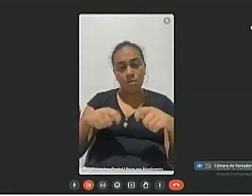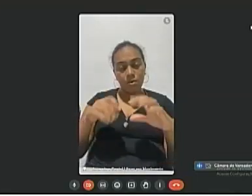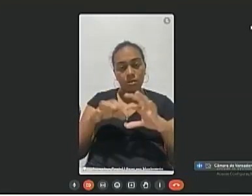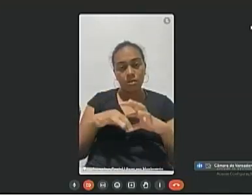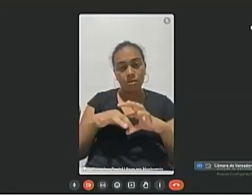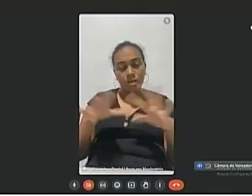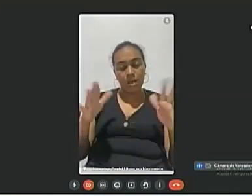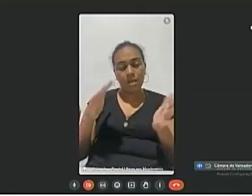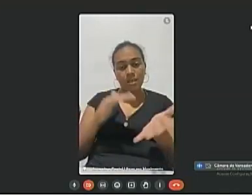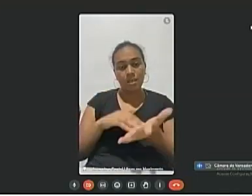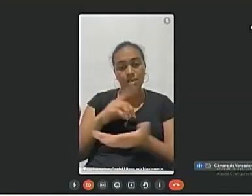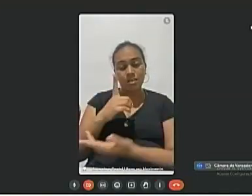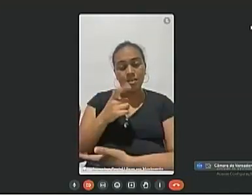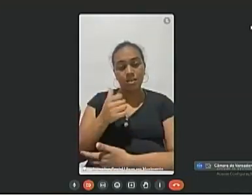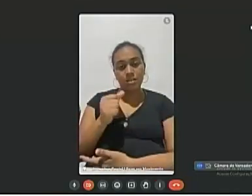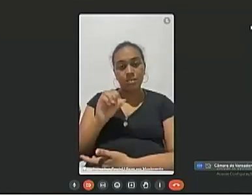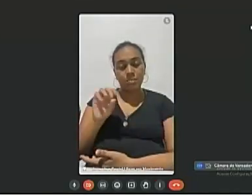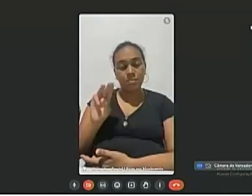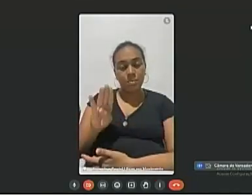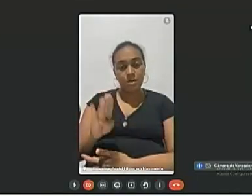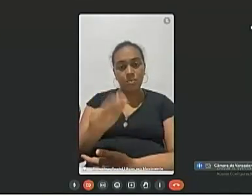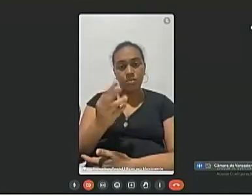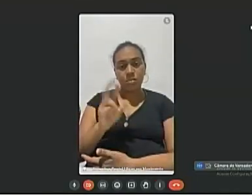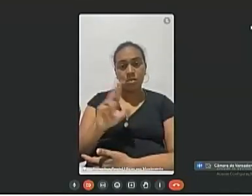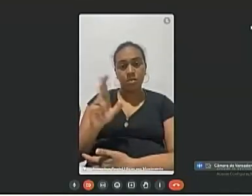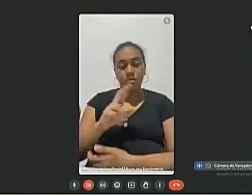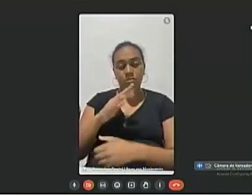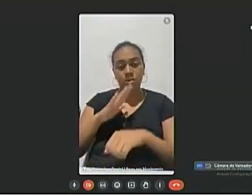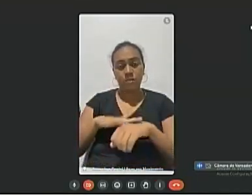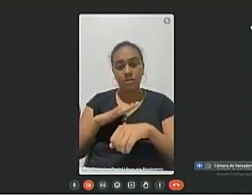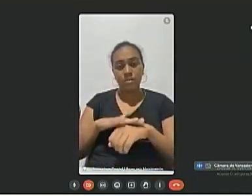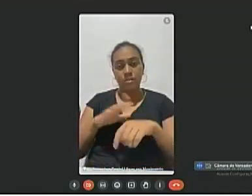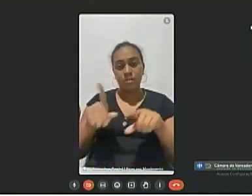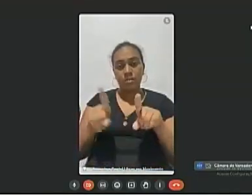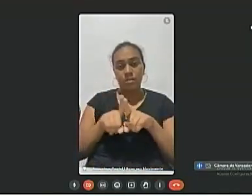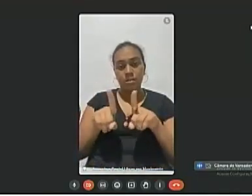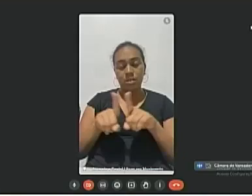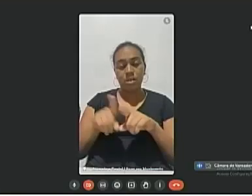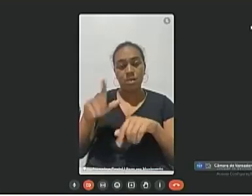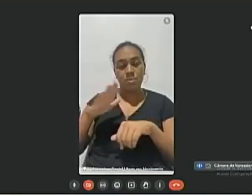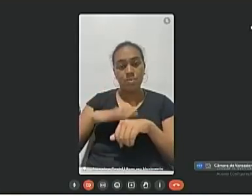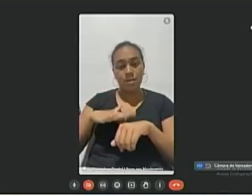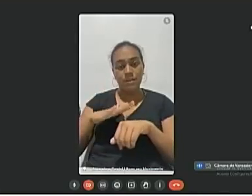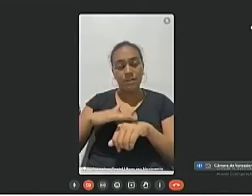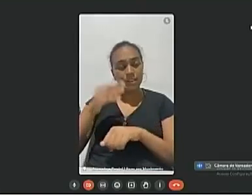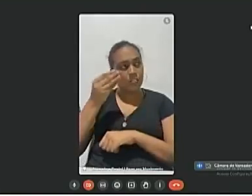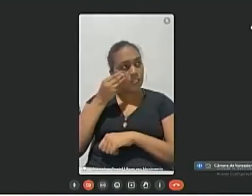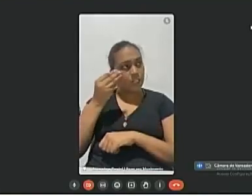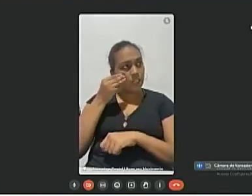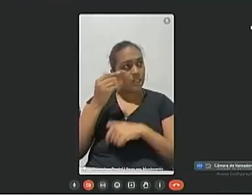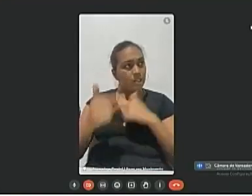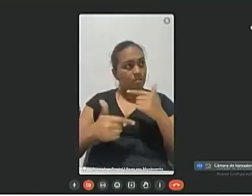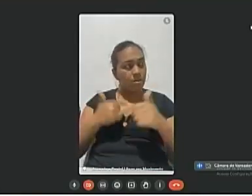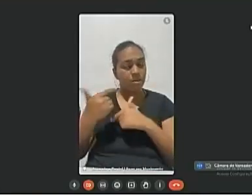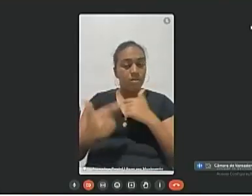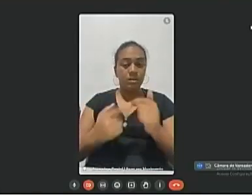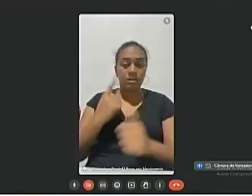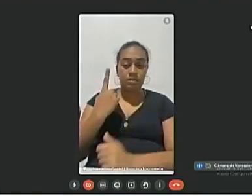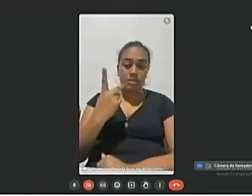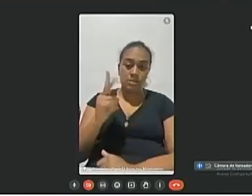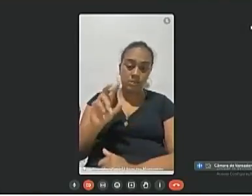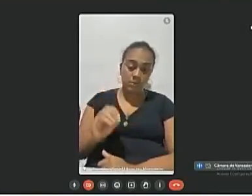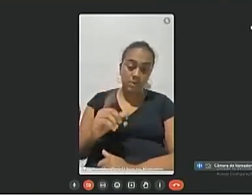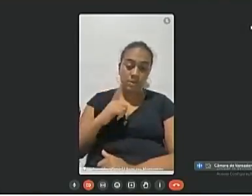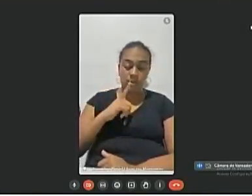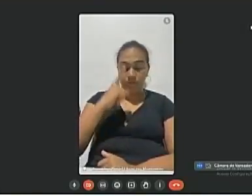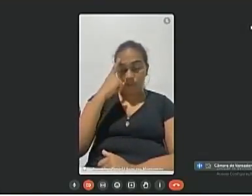150 milhões de reais para uma obra União da Vitória. E daí, para fazer caber essa obra em 150 milhões, o DAGO teve